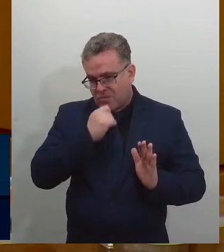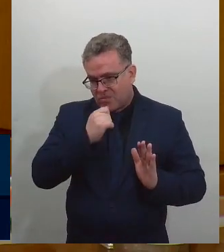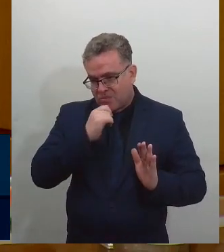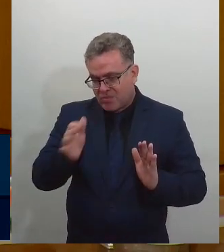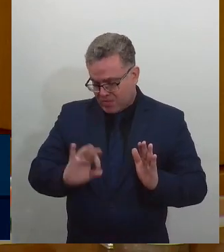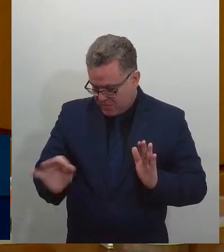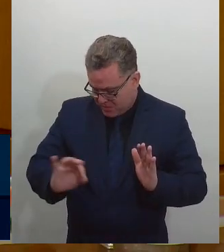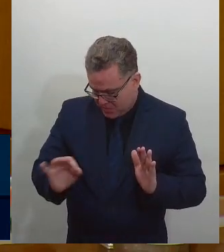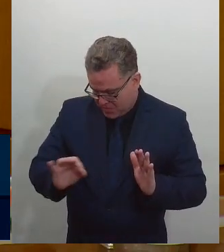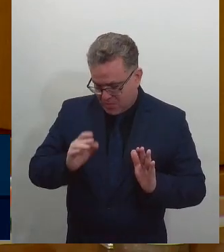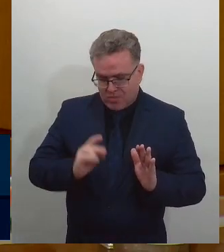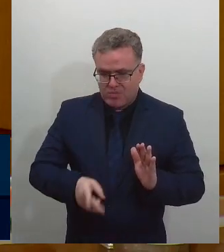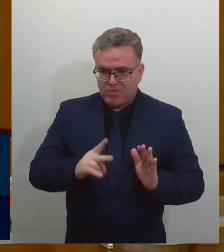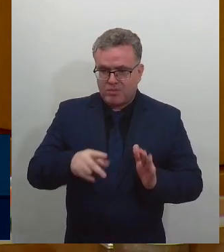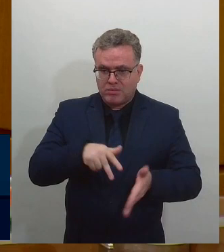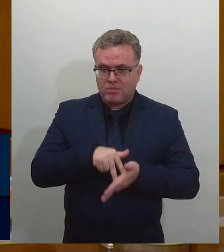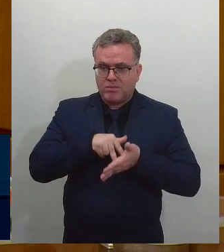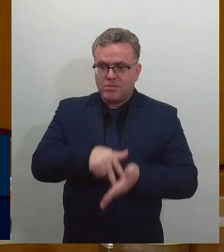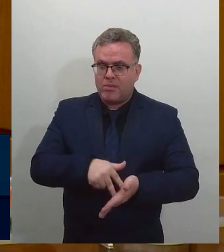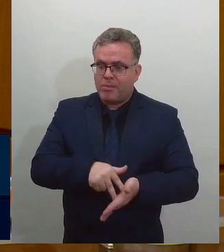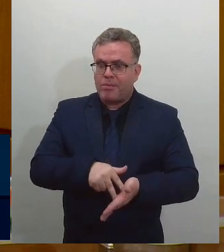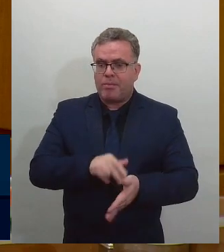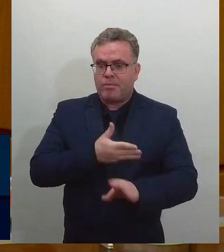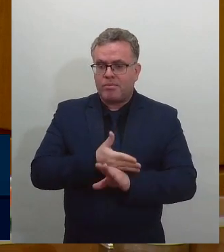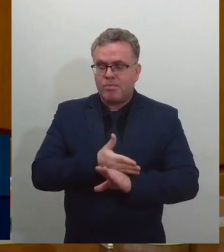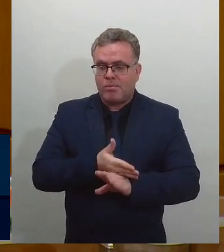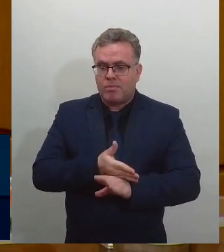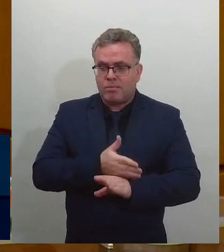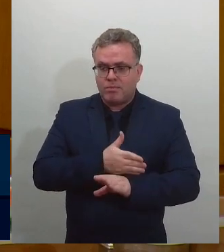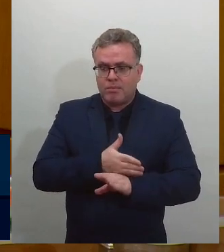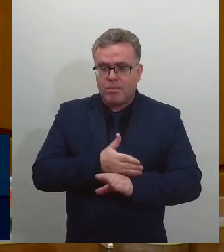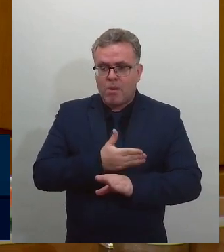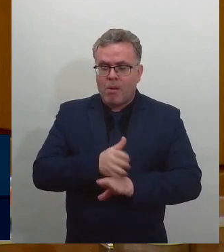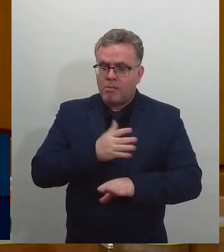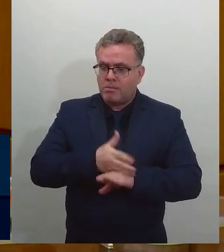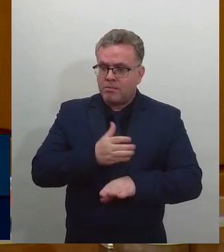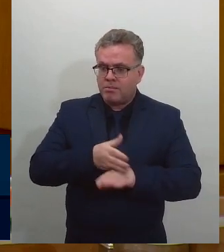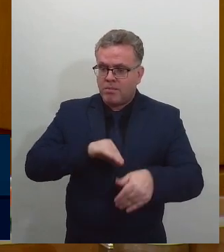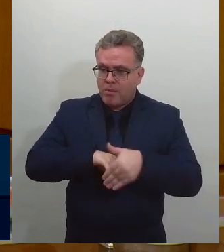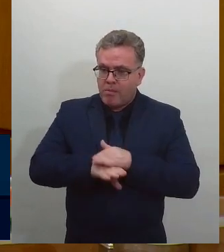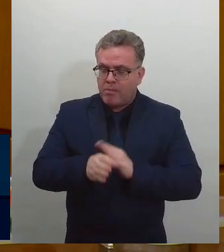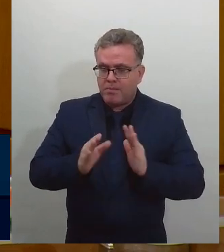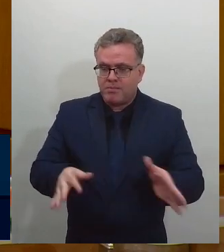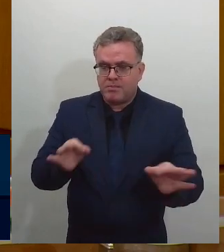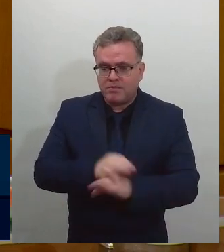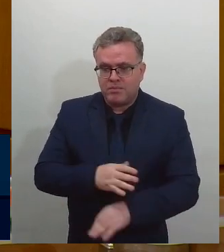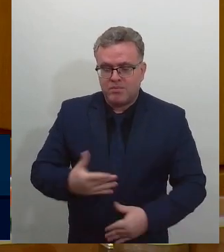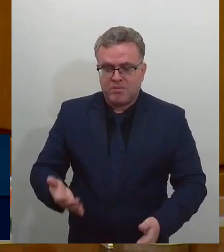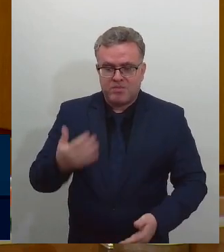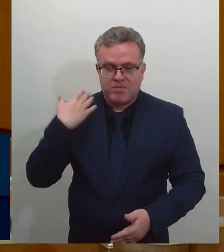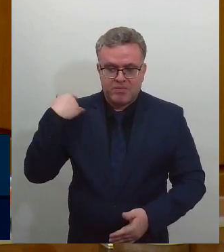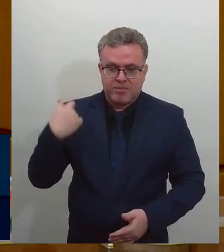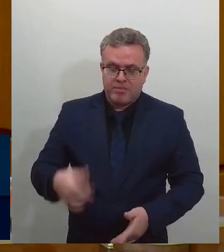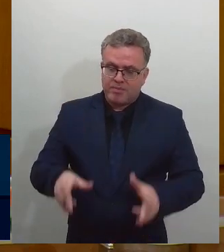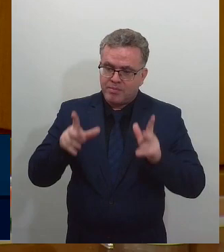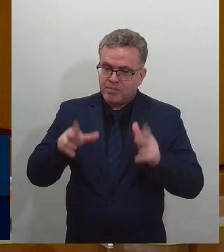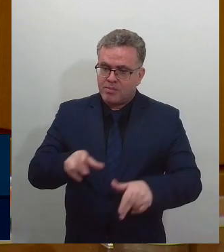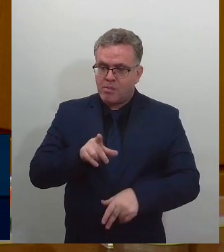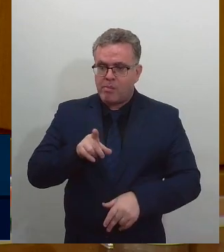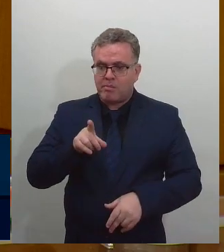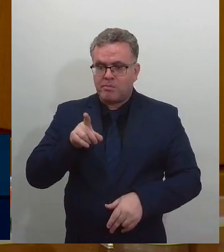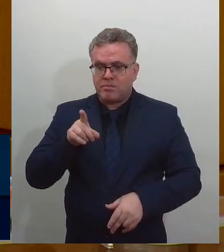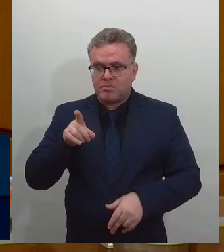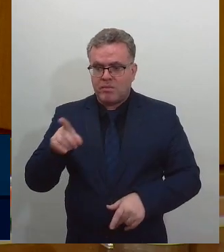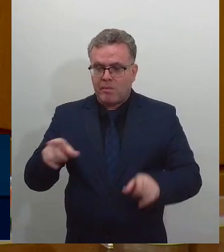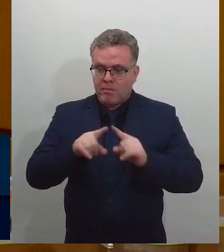de praxe do governador, lembrando que ele fez o mesmo com as funcionárias e funcionários